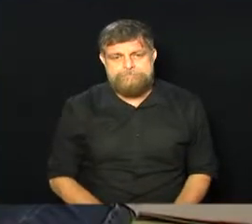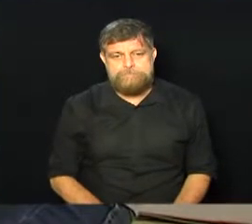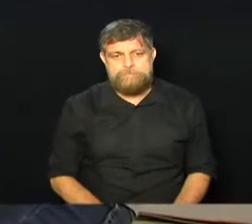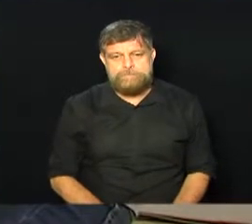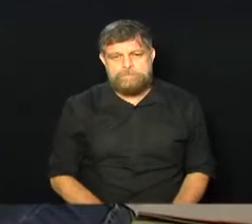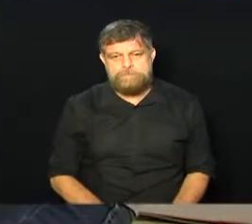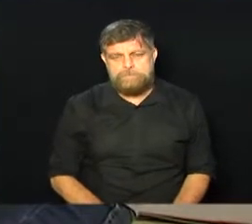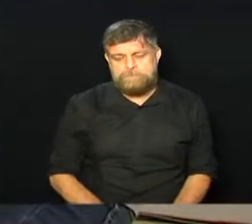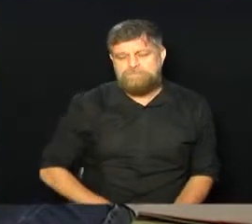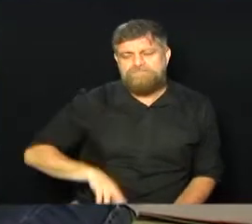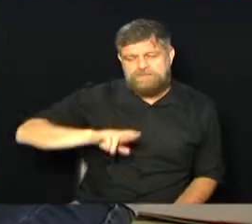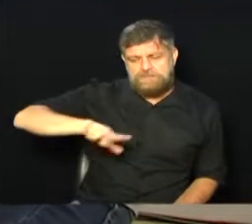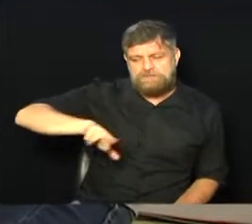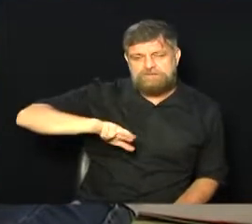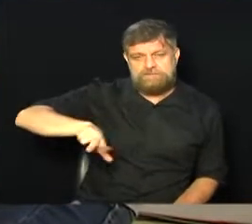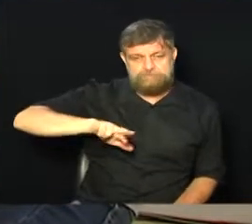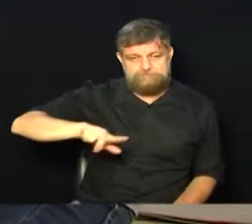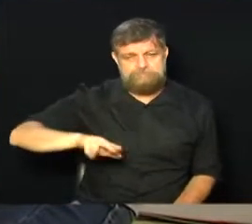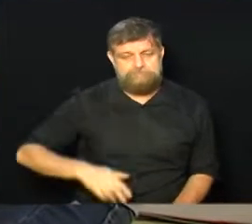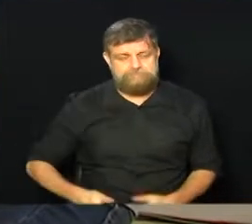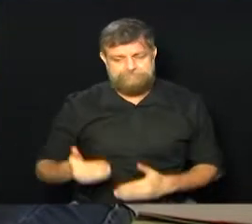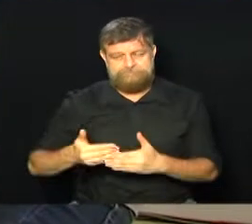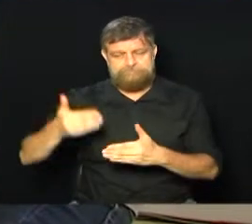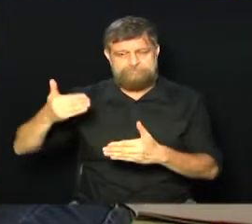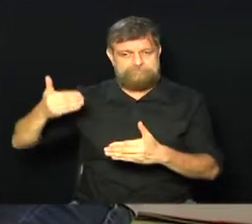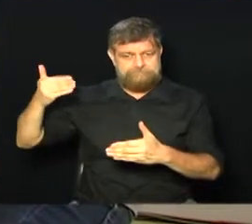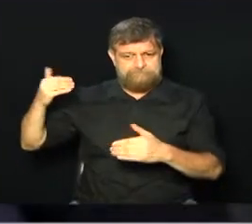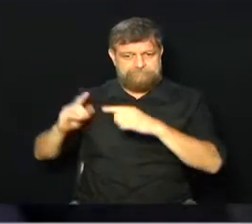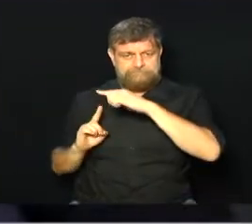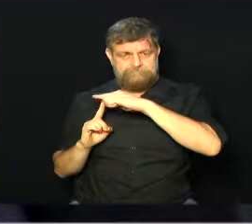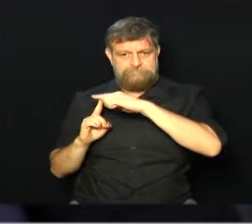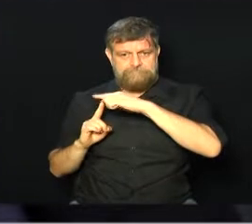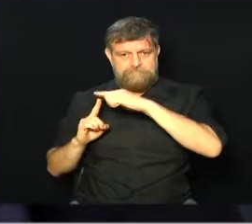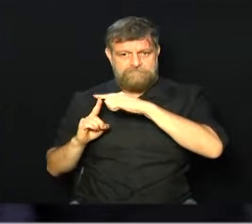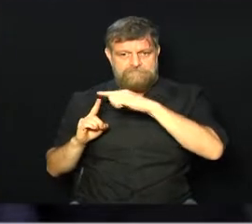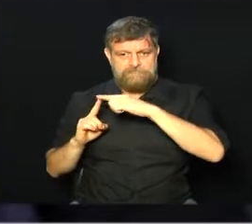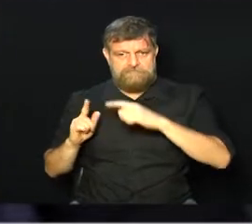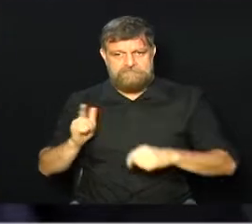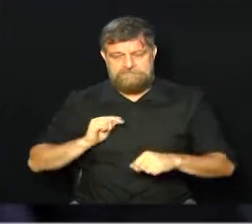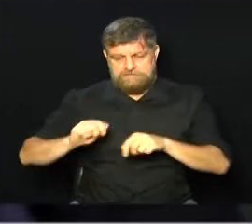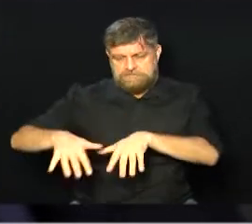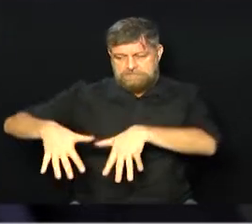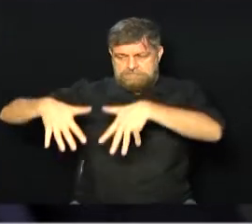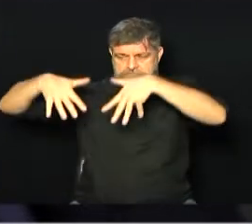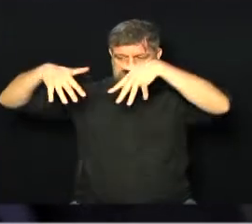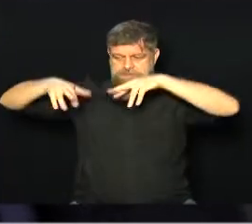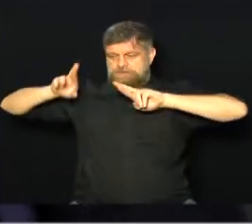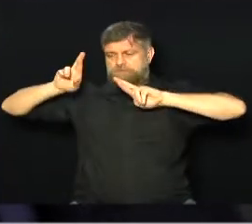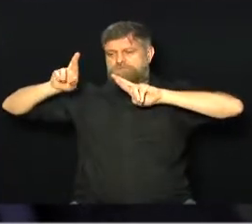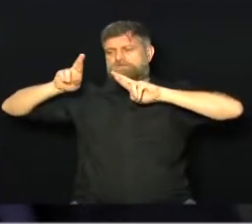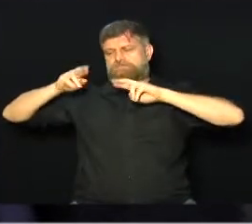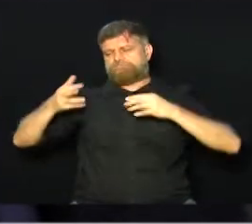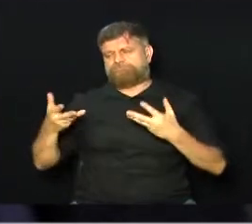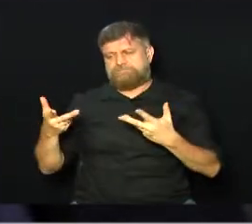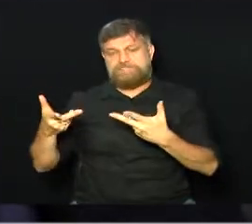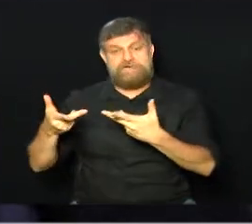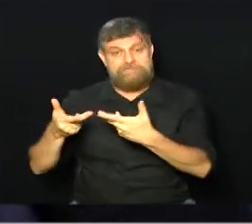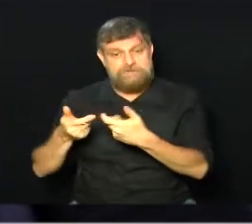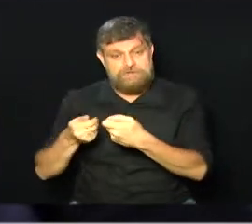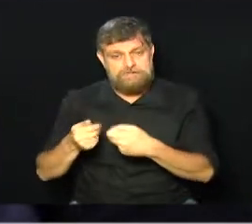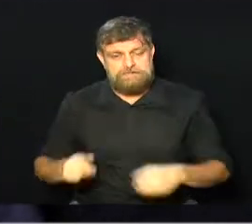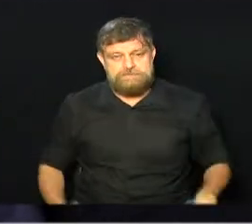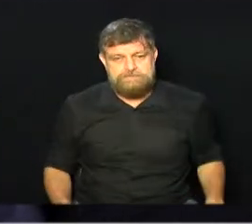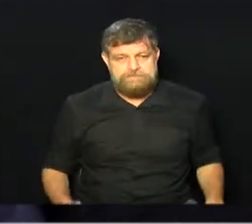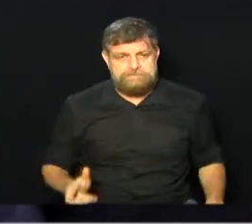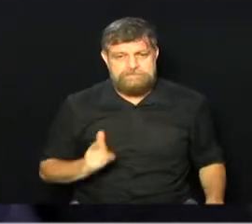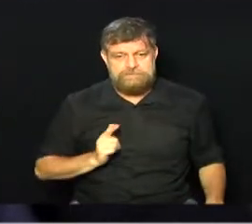É bem diferente. O Atlético Mineiro, como você falou, um time extremamente de massa, com uma torcida maravilhosa. É, subi